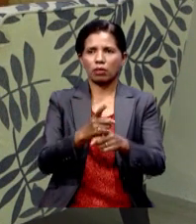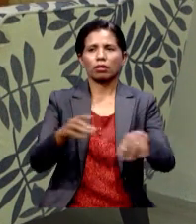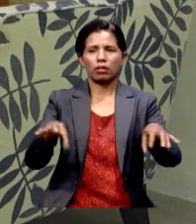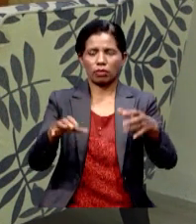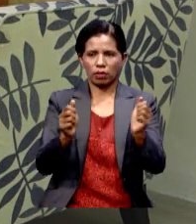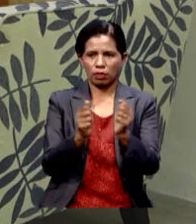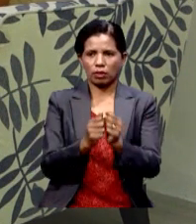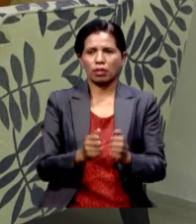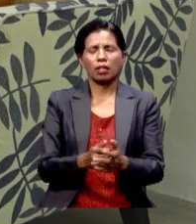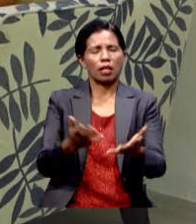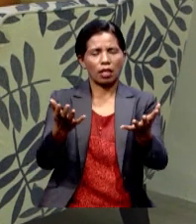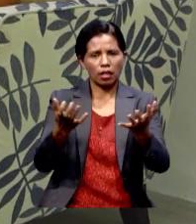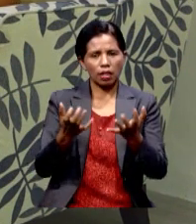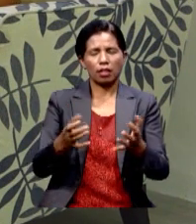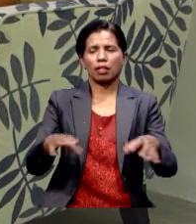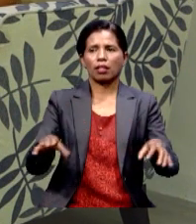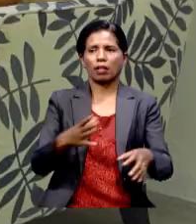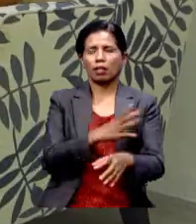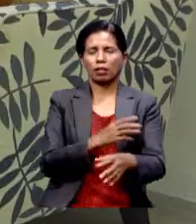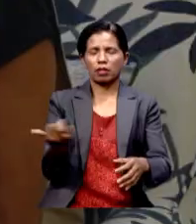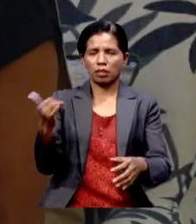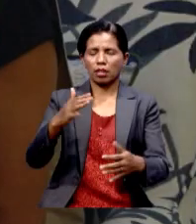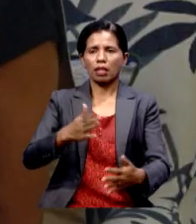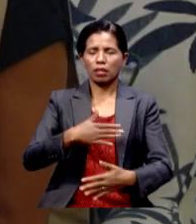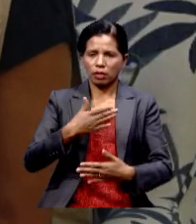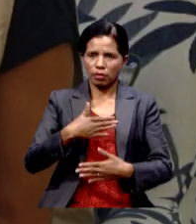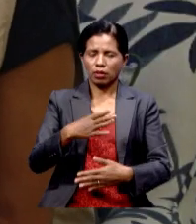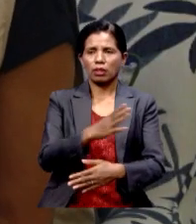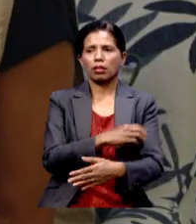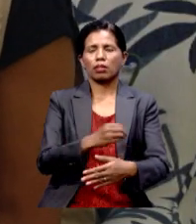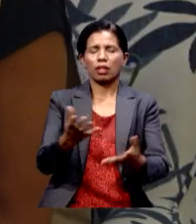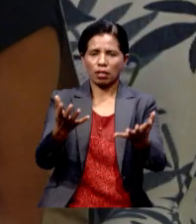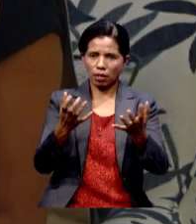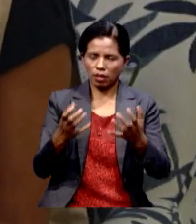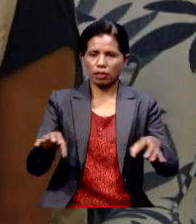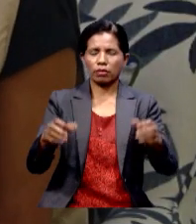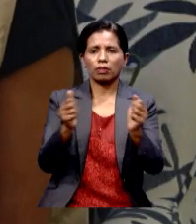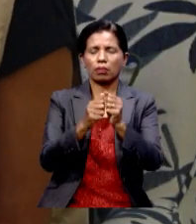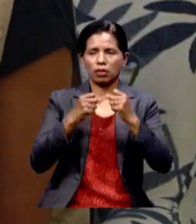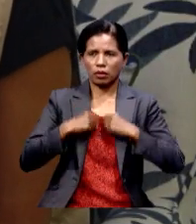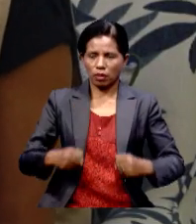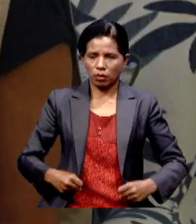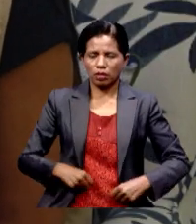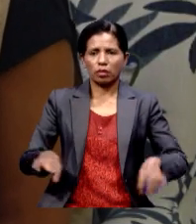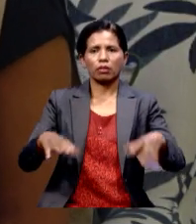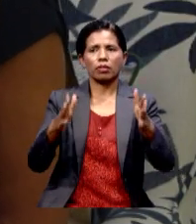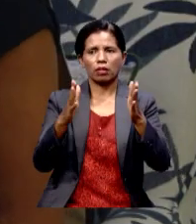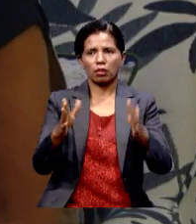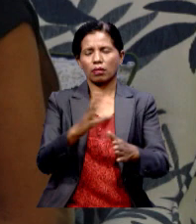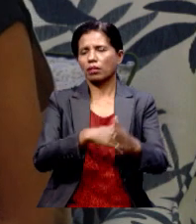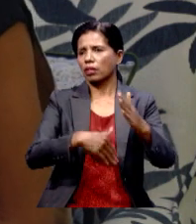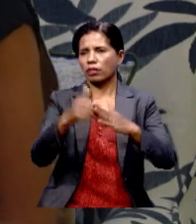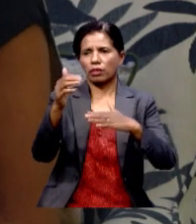Há muita vontade da parte dos técnicos de saúde, dos profissionais de saúde, de terem mais condições para trabalhar, de terem